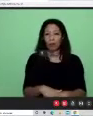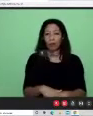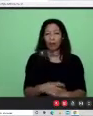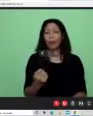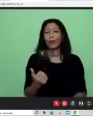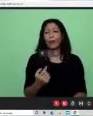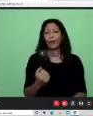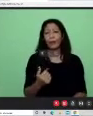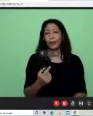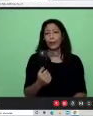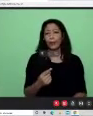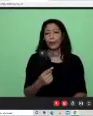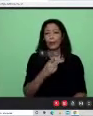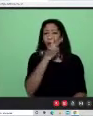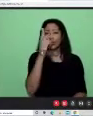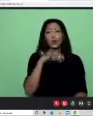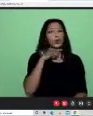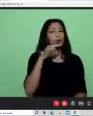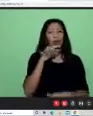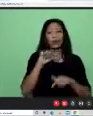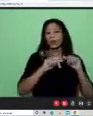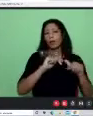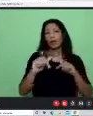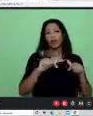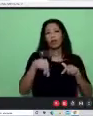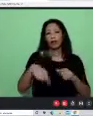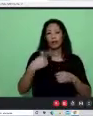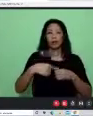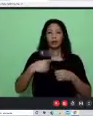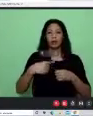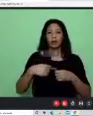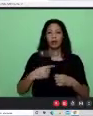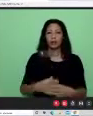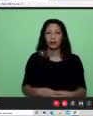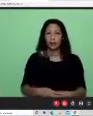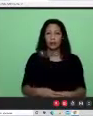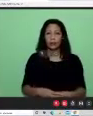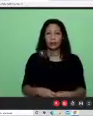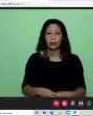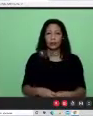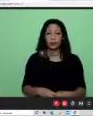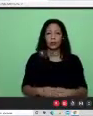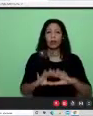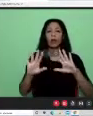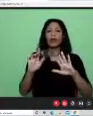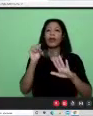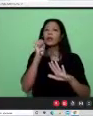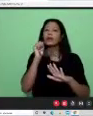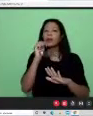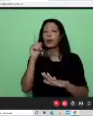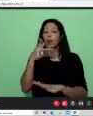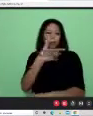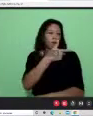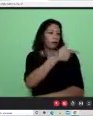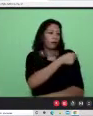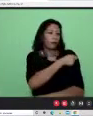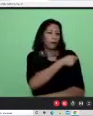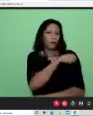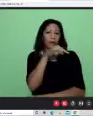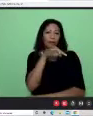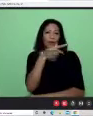Não, ninguém consegue trabalhar numa cidade como essa. Como é que a moça lá que vacina as pessoas,